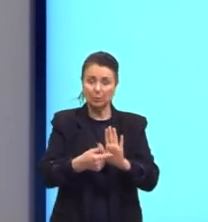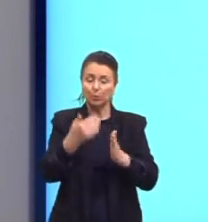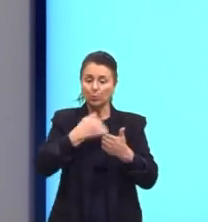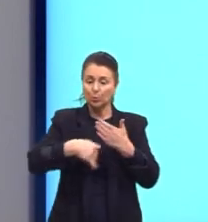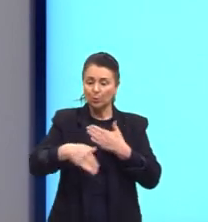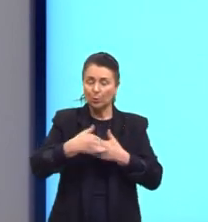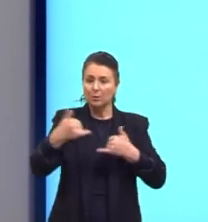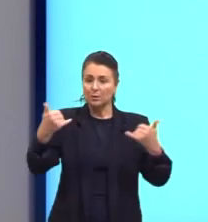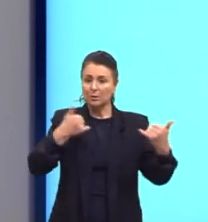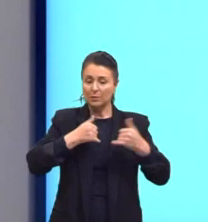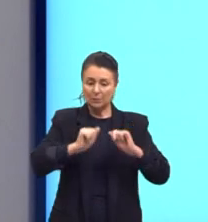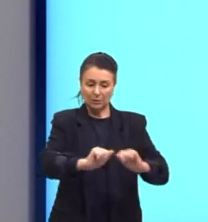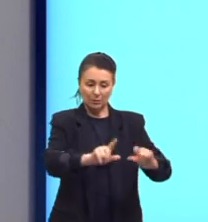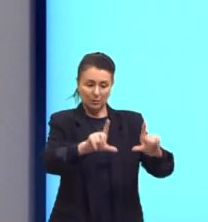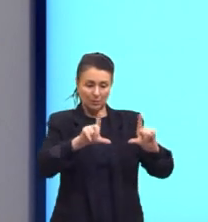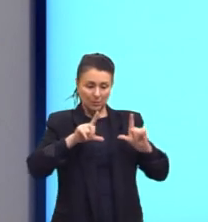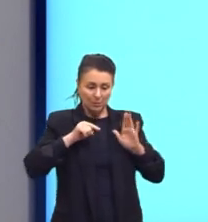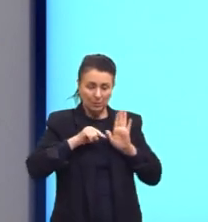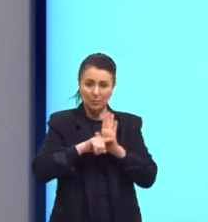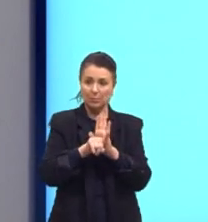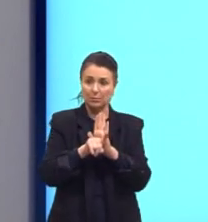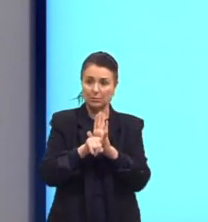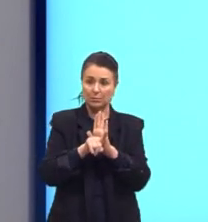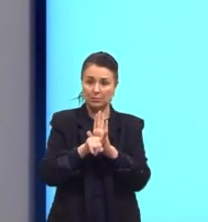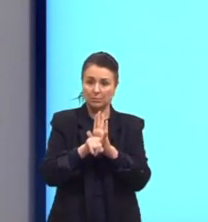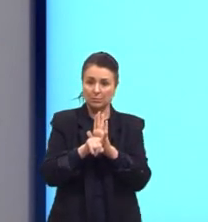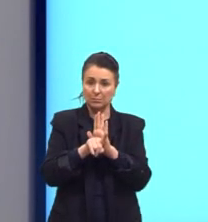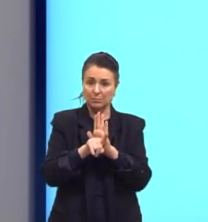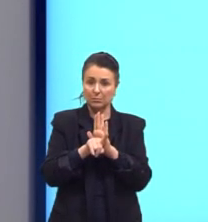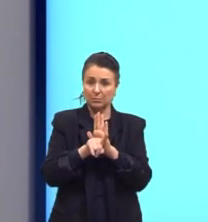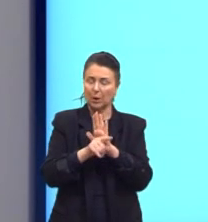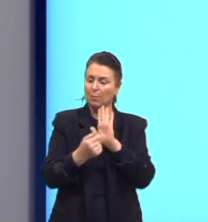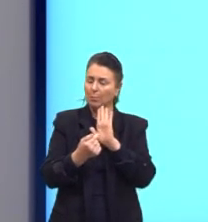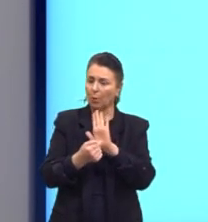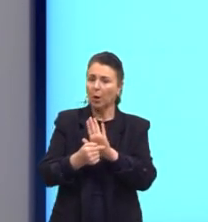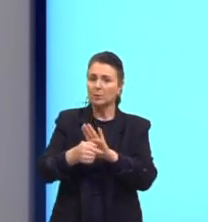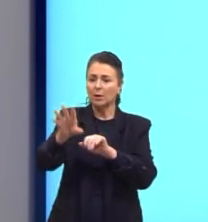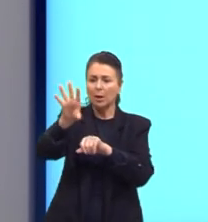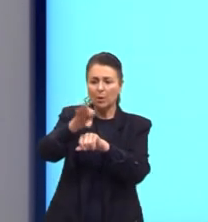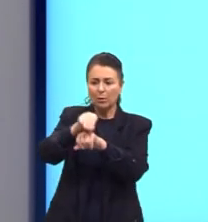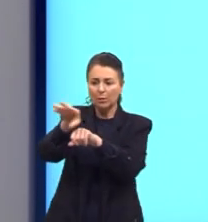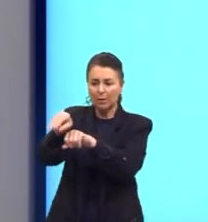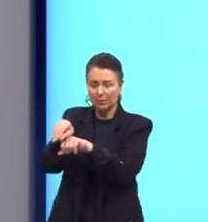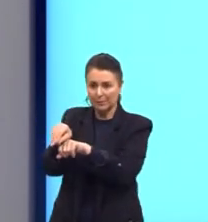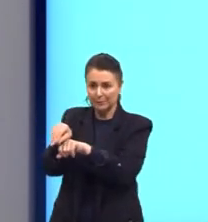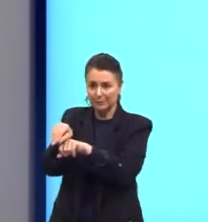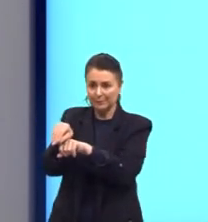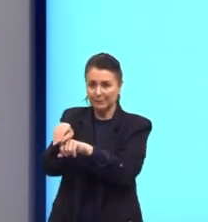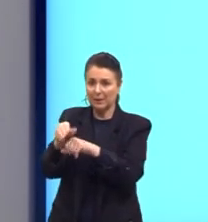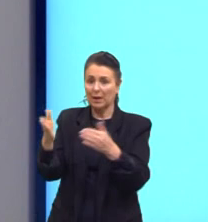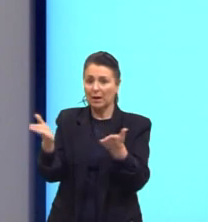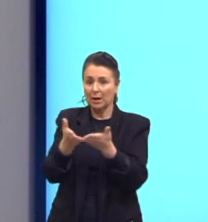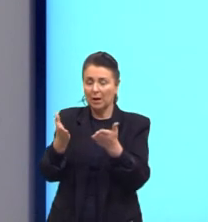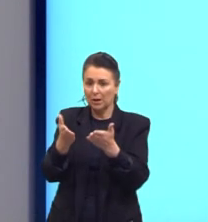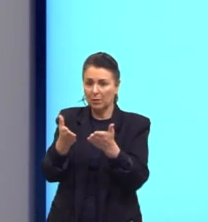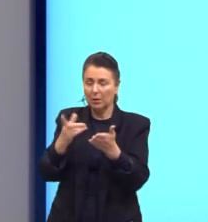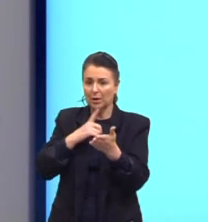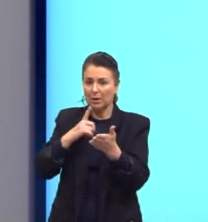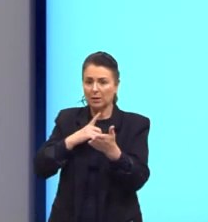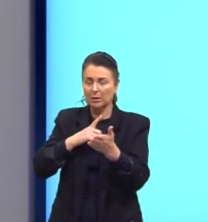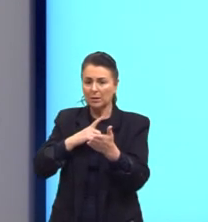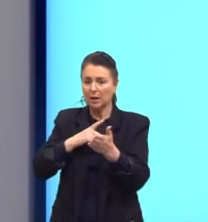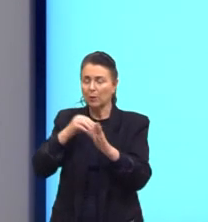enunciado nos trazem informações né nos traz conhecimento tá aqui eu tenho aqui eles nos dá uma